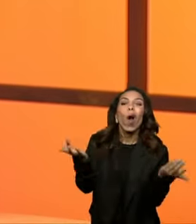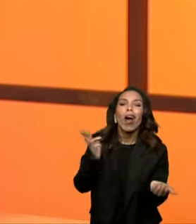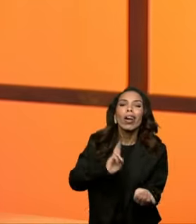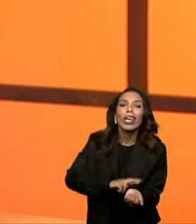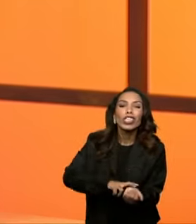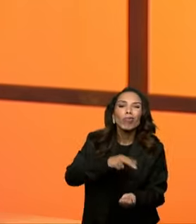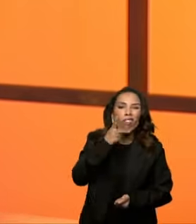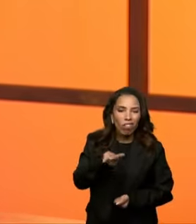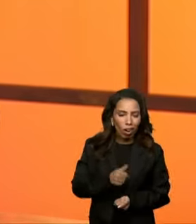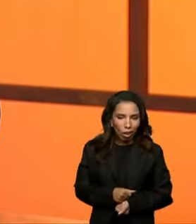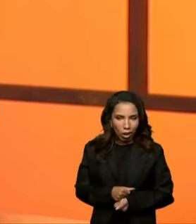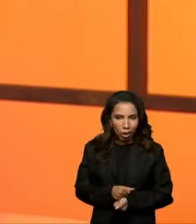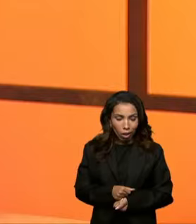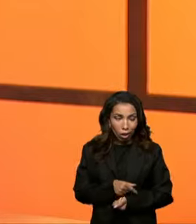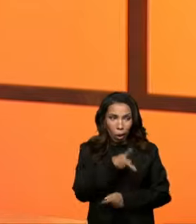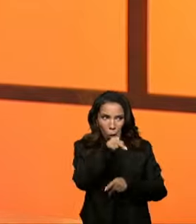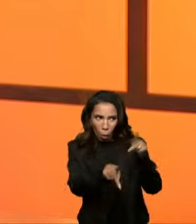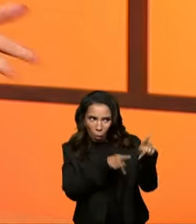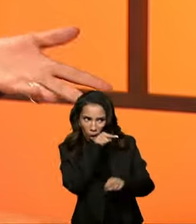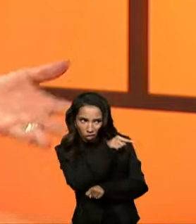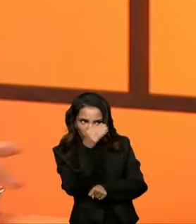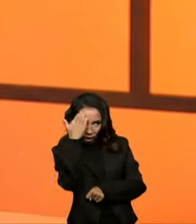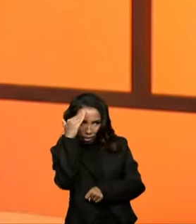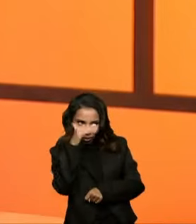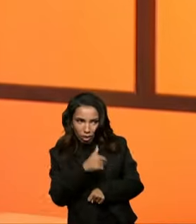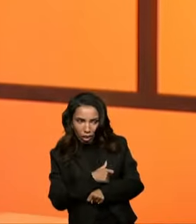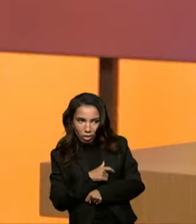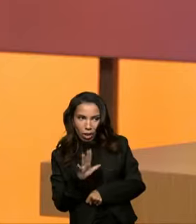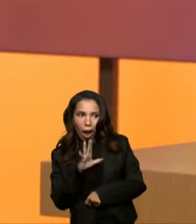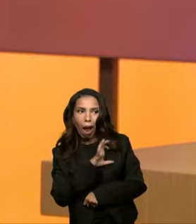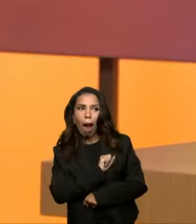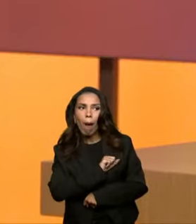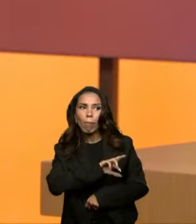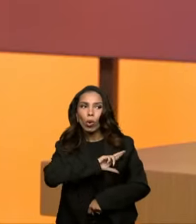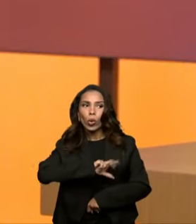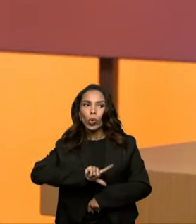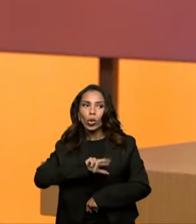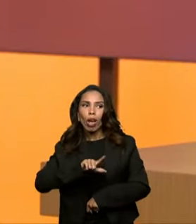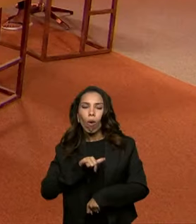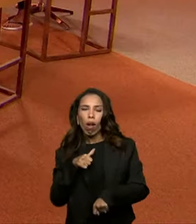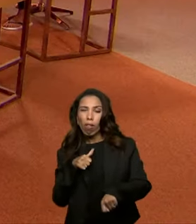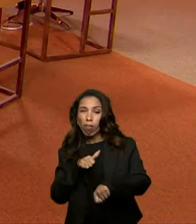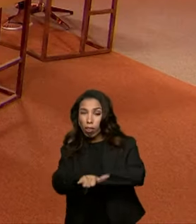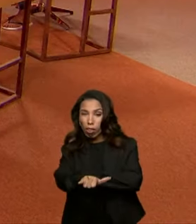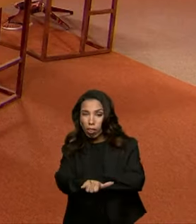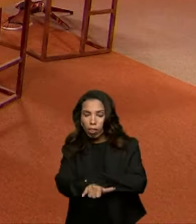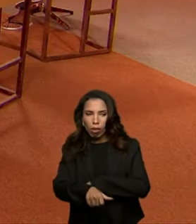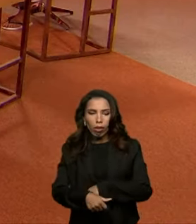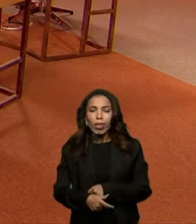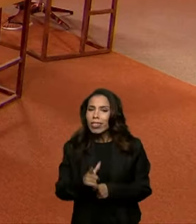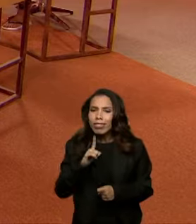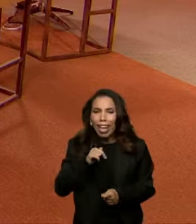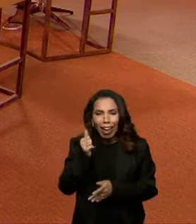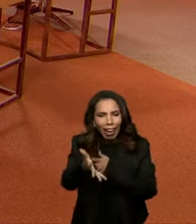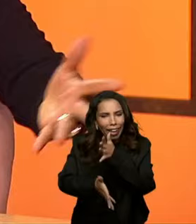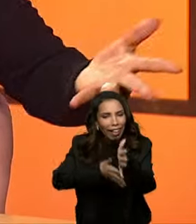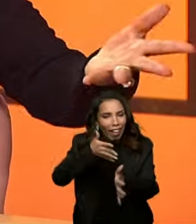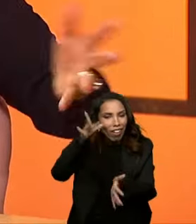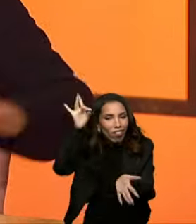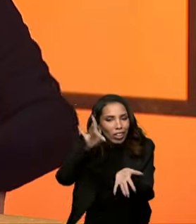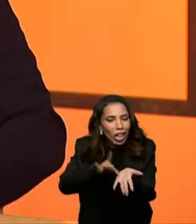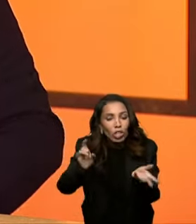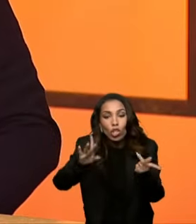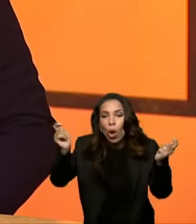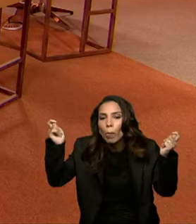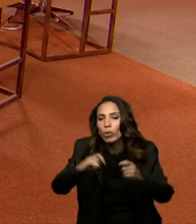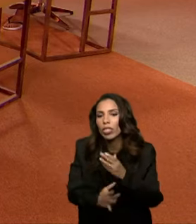O povo entende isso lá, que você chega... No... Cara, gente, eu acho o pagode... Tem verdades que só podem ser ditas. Tem pagode de samba, né, gente?